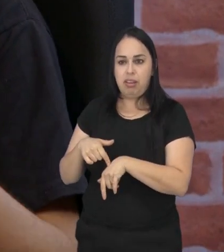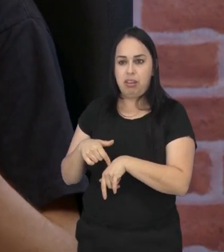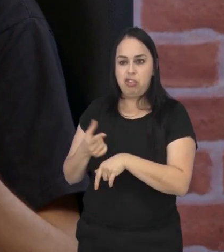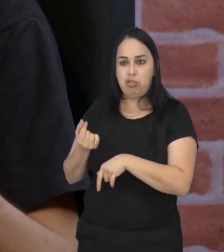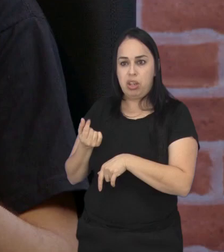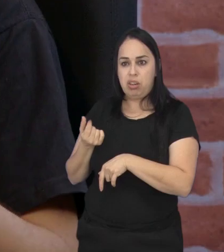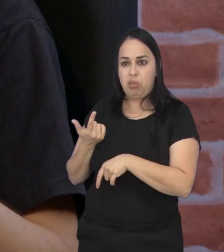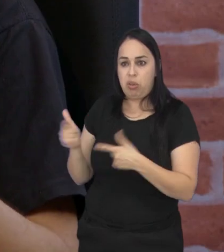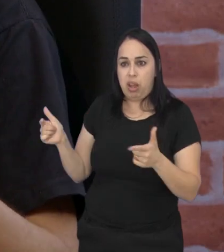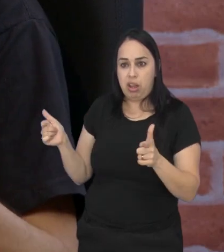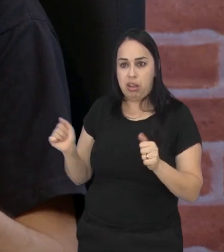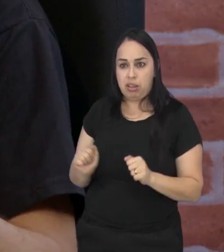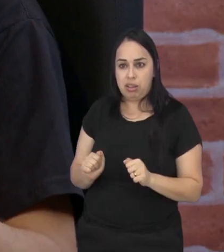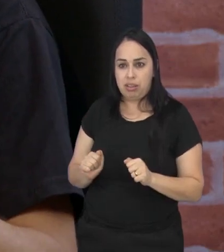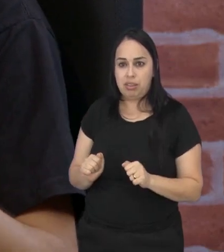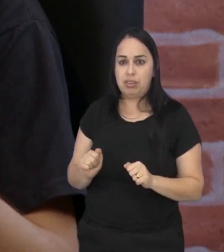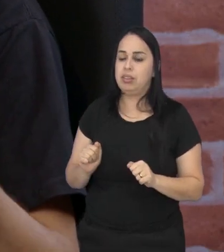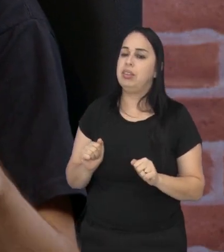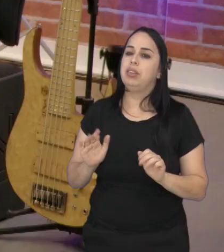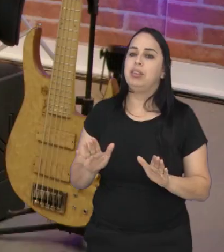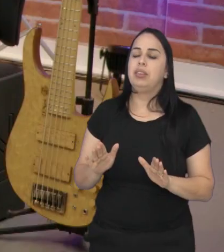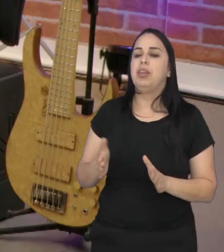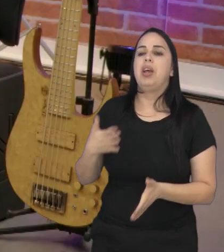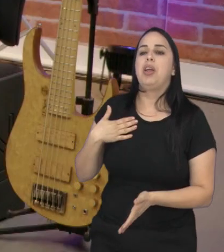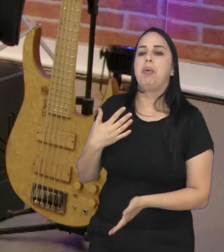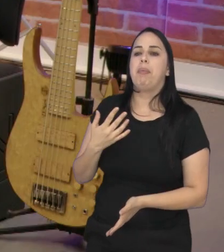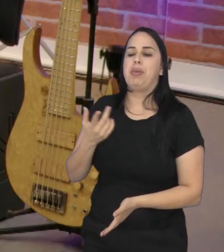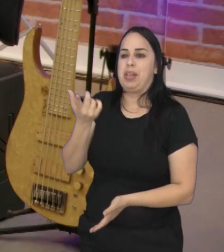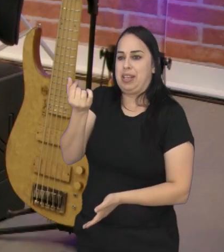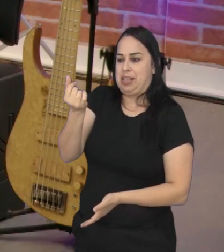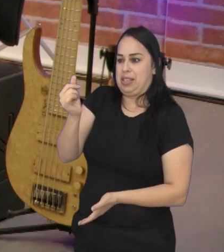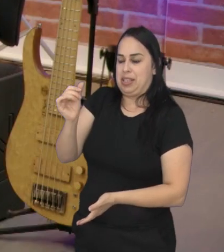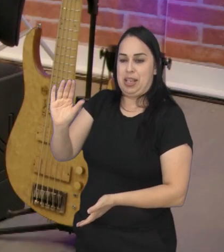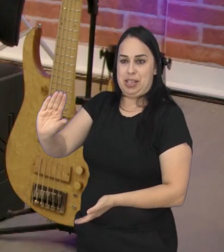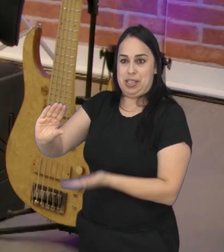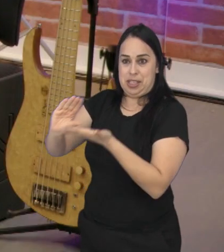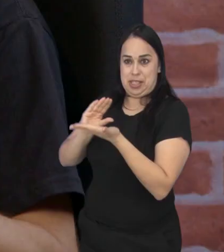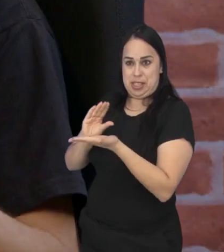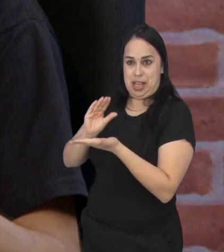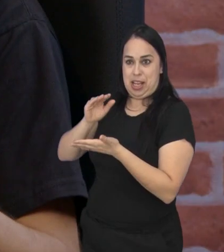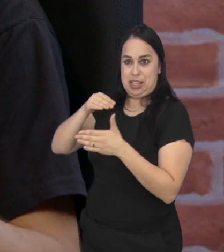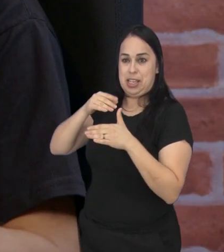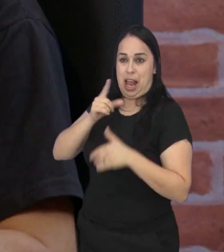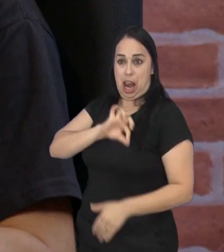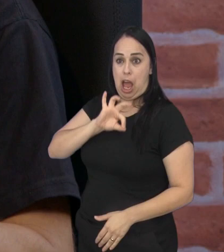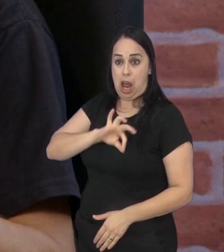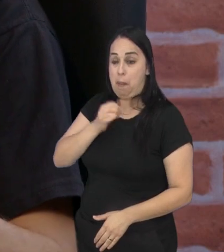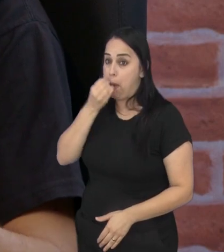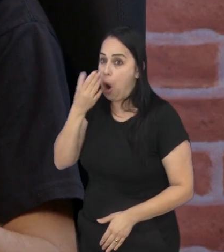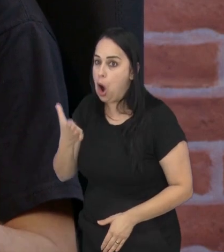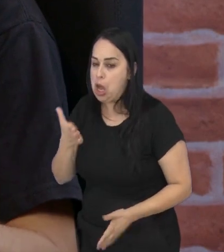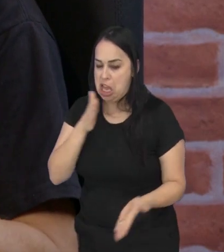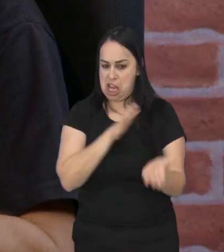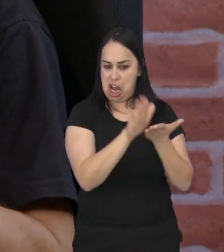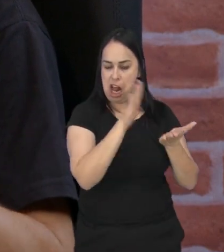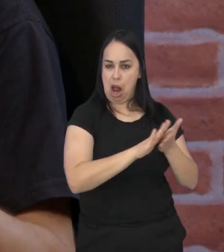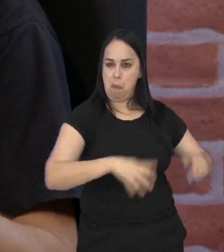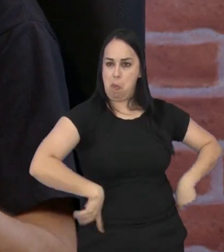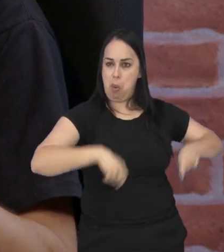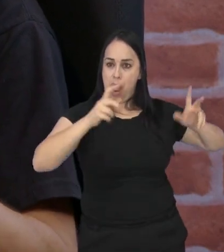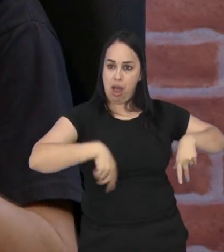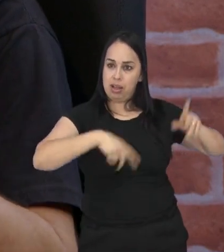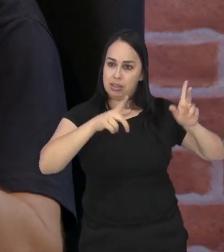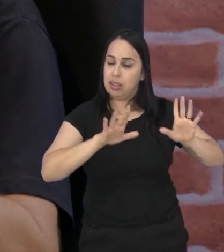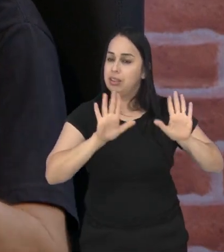coisa que eu sempre fui buscando fazer, entende? Tipo assim, pô, tô ganhando bem, não gasto bem, porque eu ganho bem. Tô ganhando bem, vou guardando, vou investindo, vou